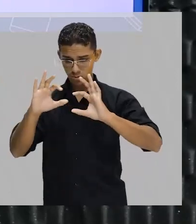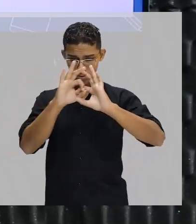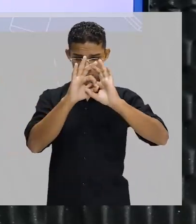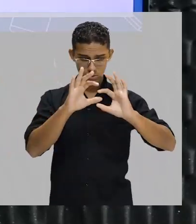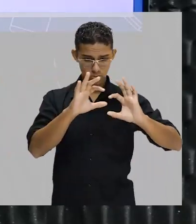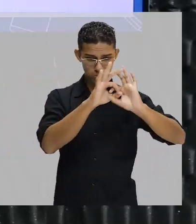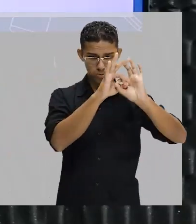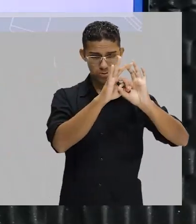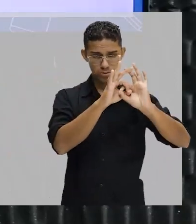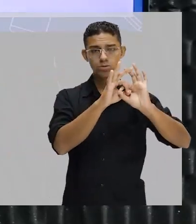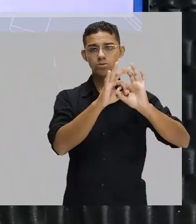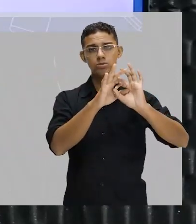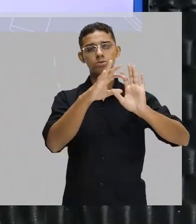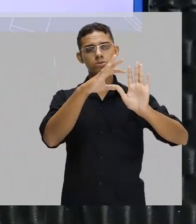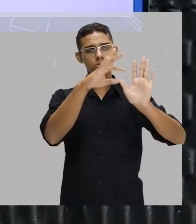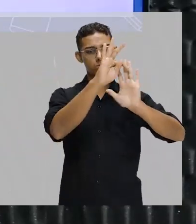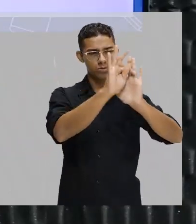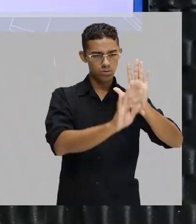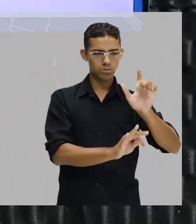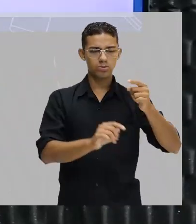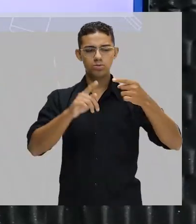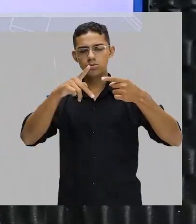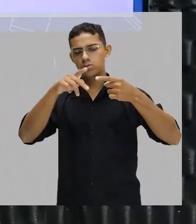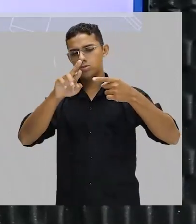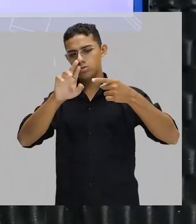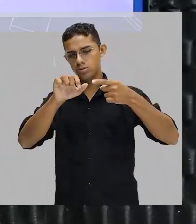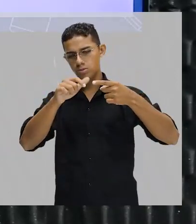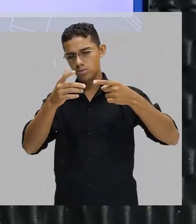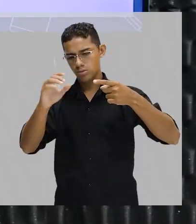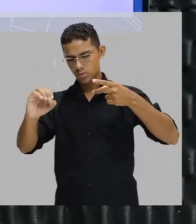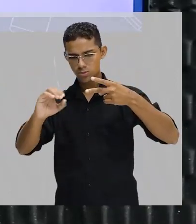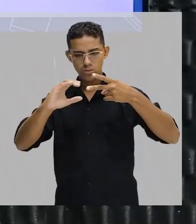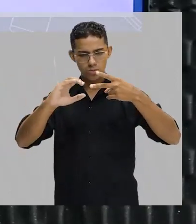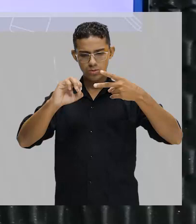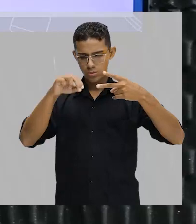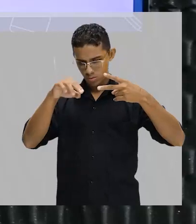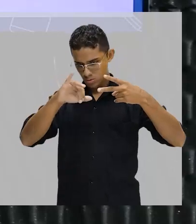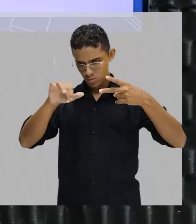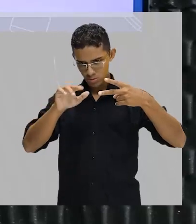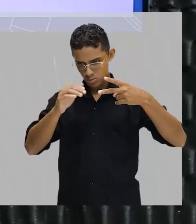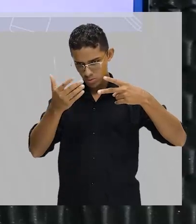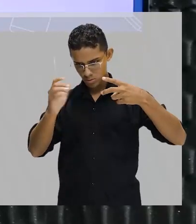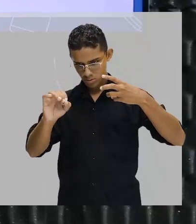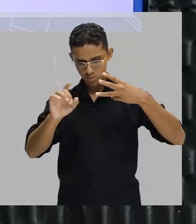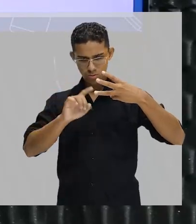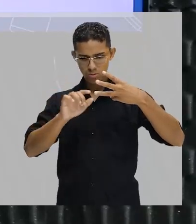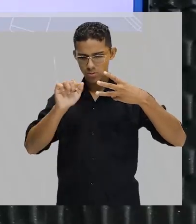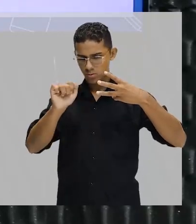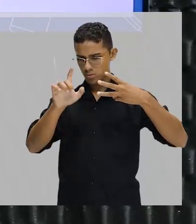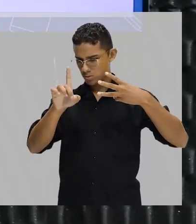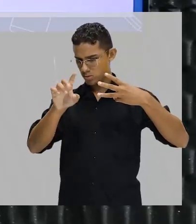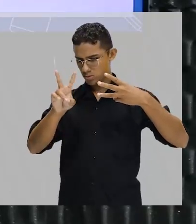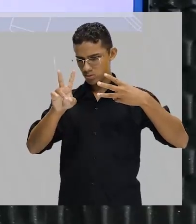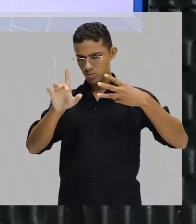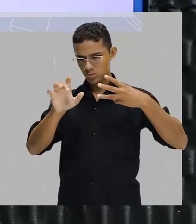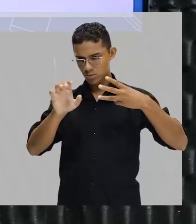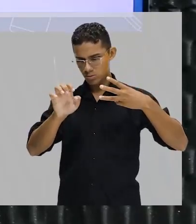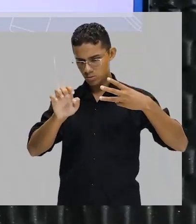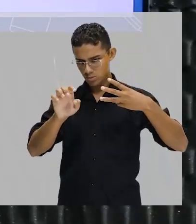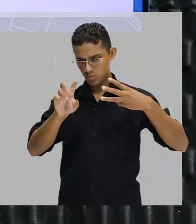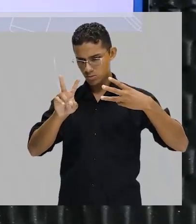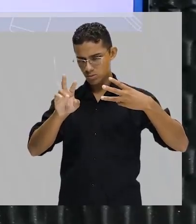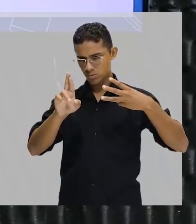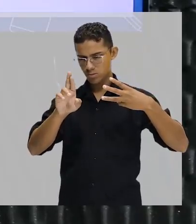texto, né? São as preposições, são as conjunções, os advérbios, que vão fazendo o quê? Vão ligando, vão interligando